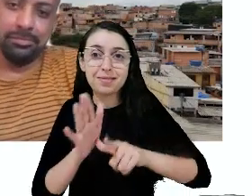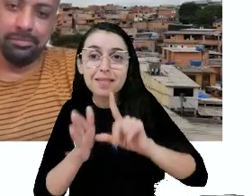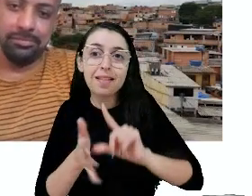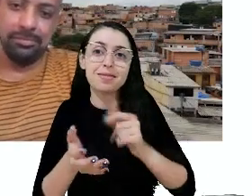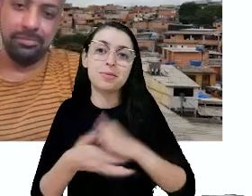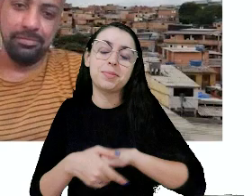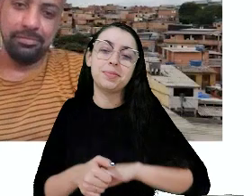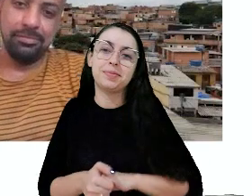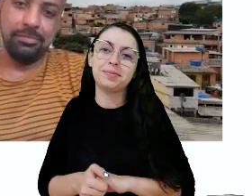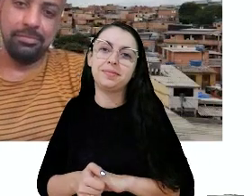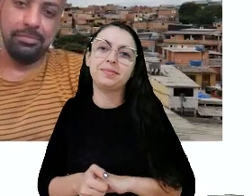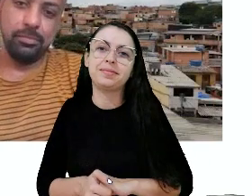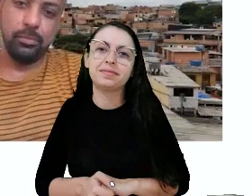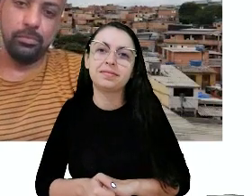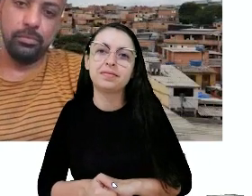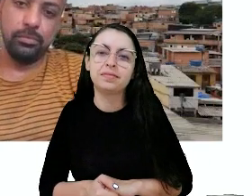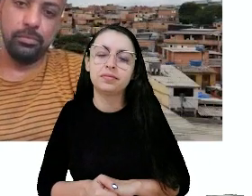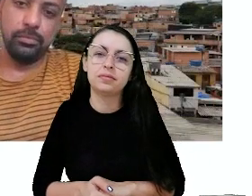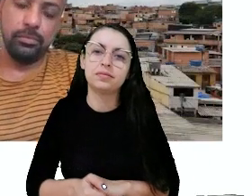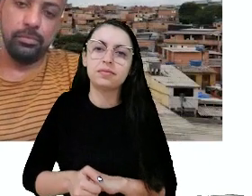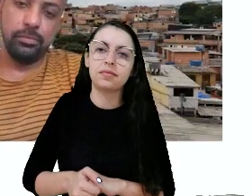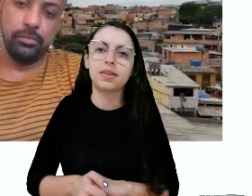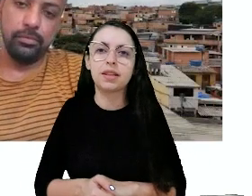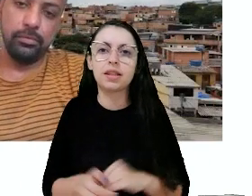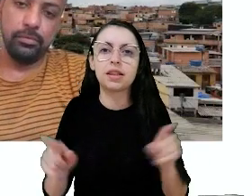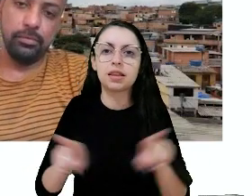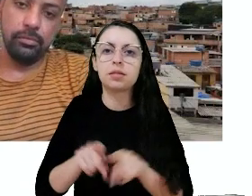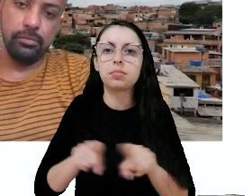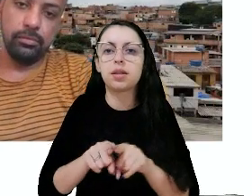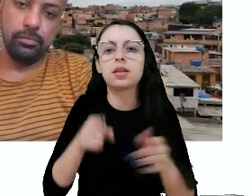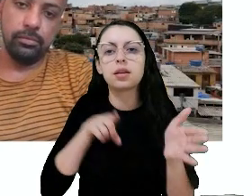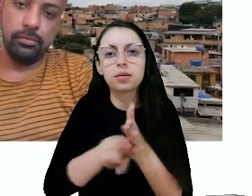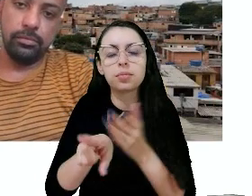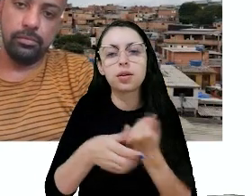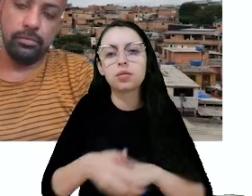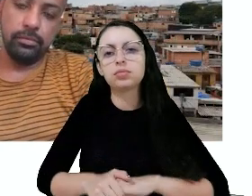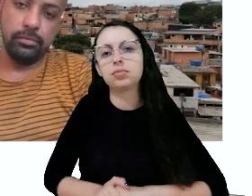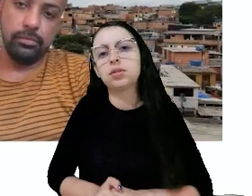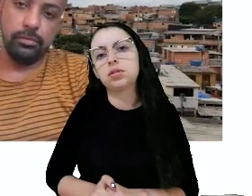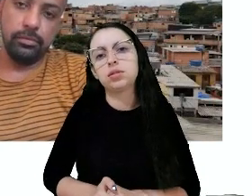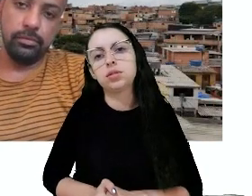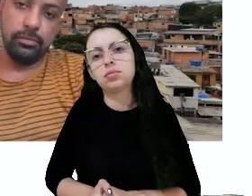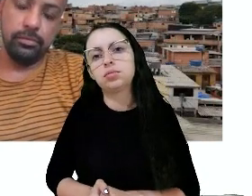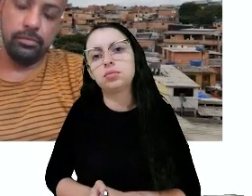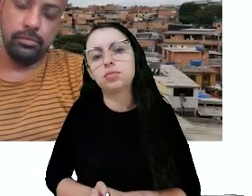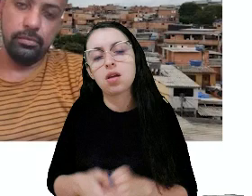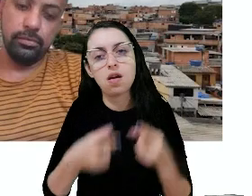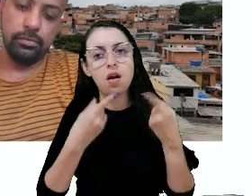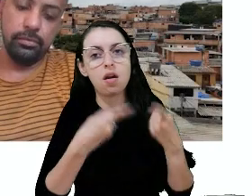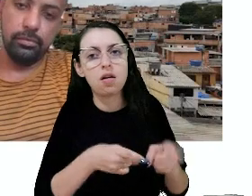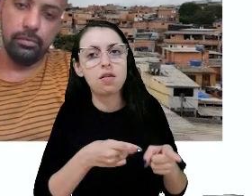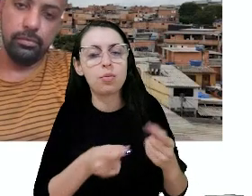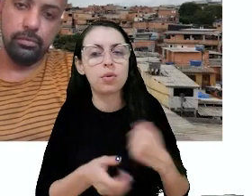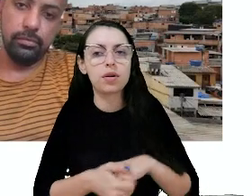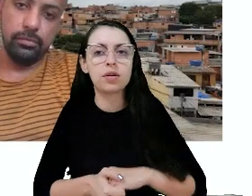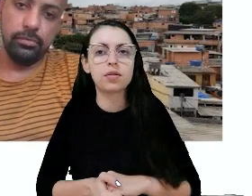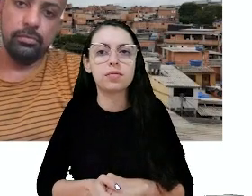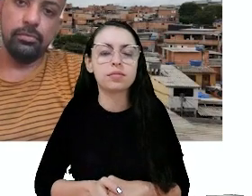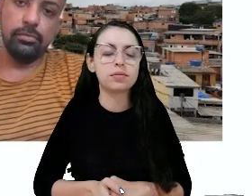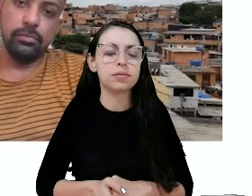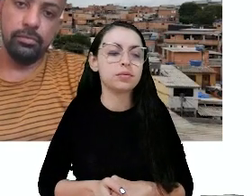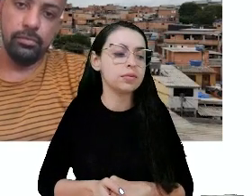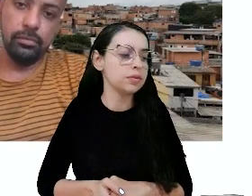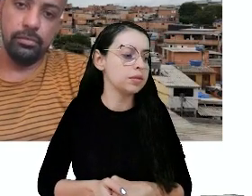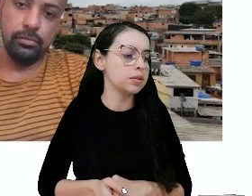atrasado, né? E além dessa pergunta, dessa provocação, Lê Maestro,